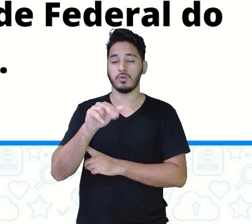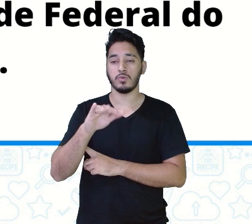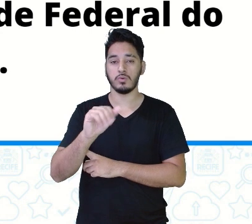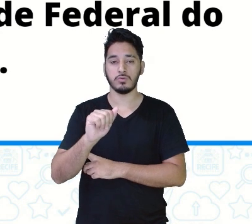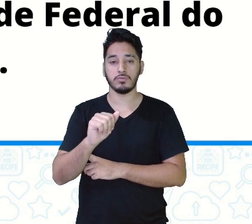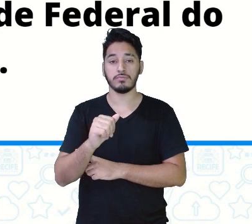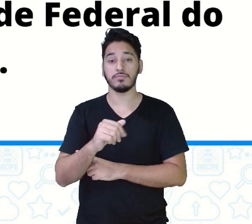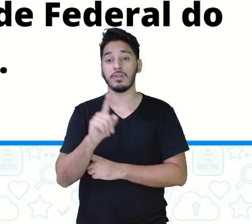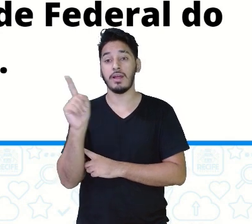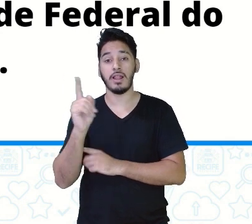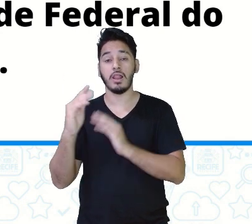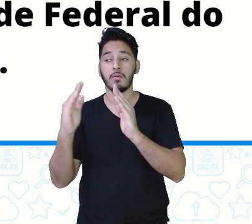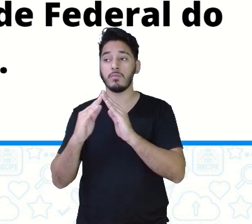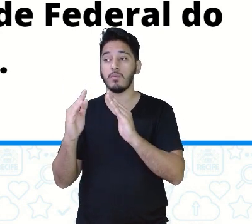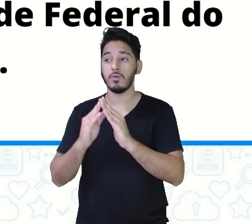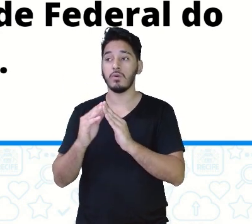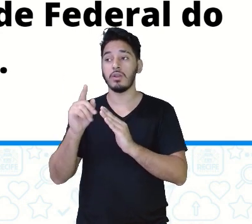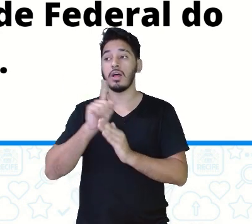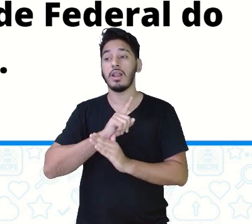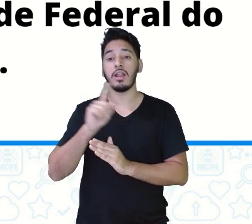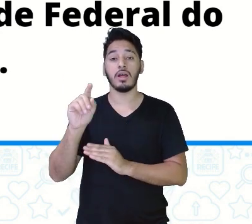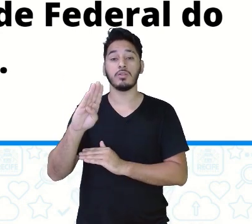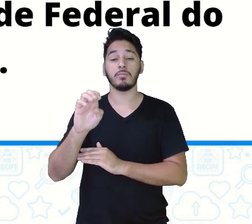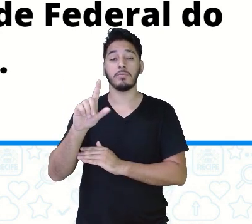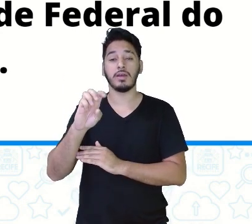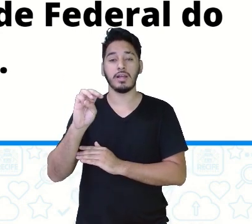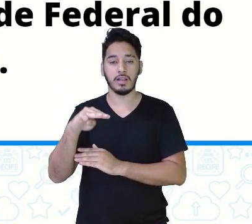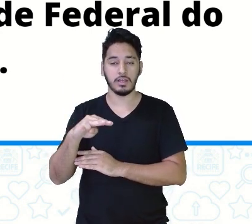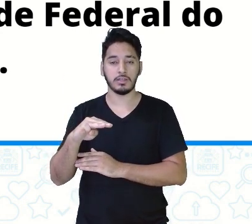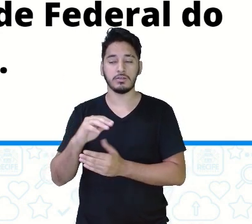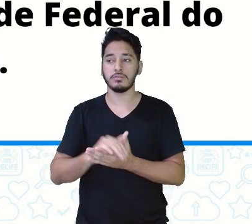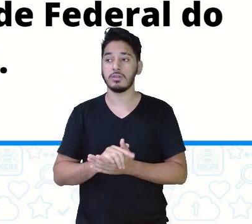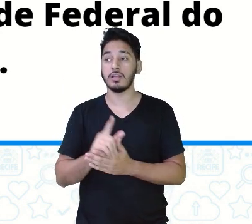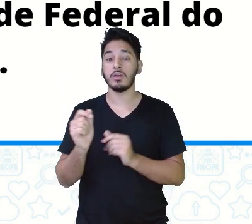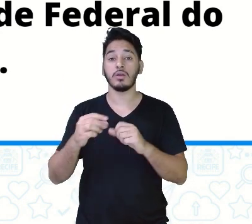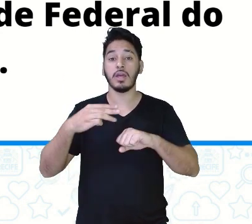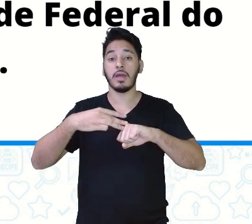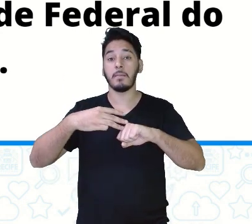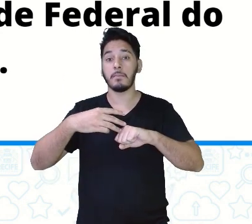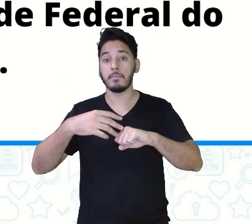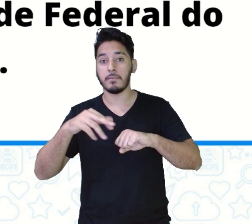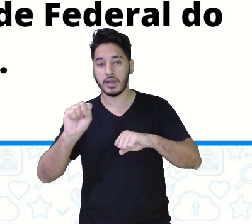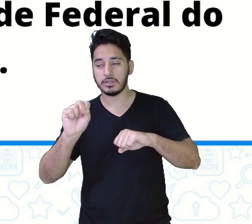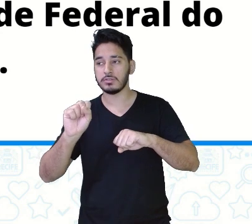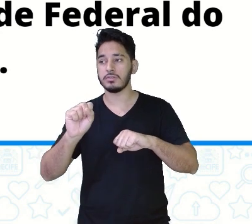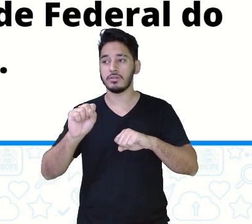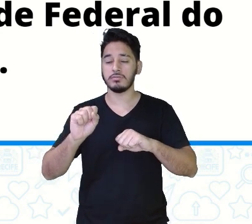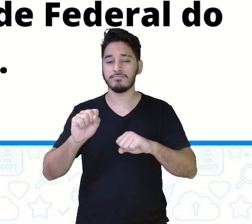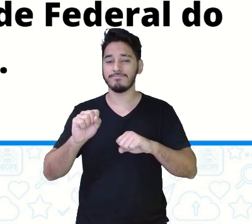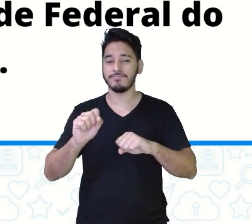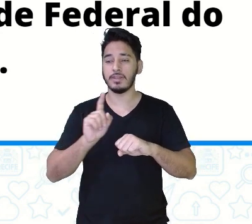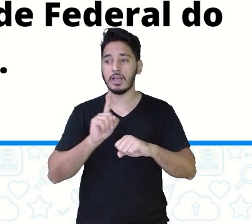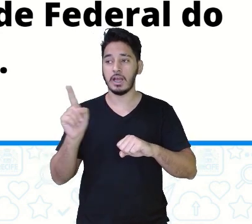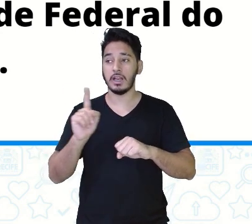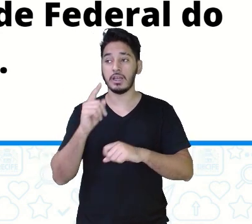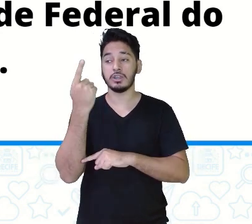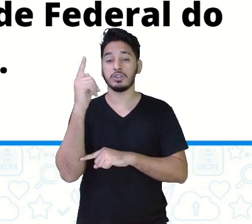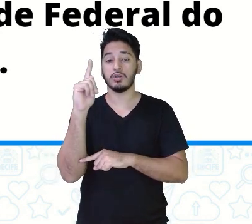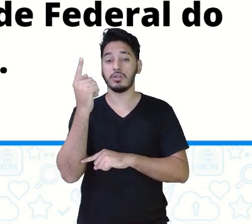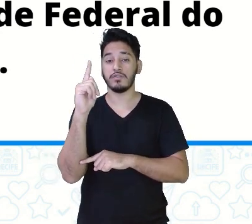e é mestra em Geografia pela Universidade Federal do Amazonas, a UFAM. Então, veja